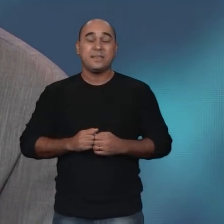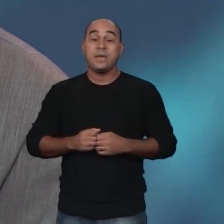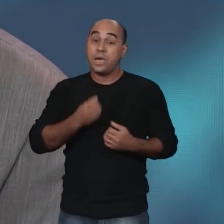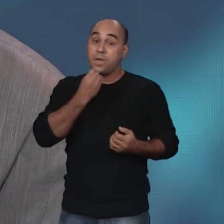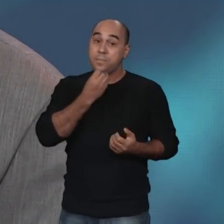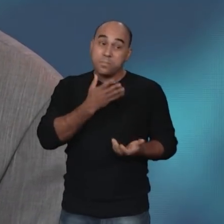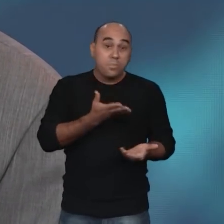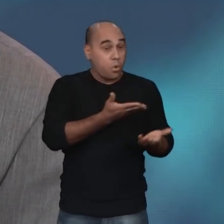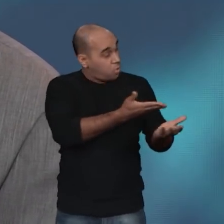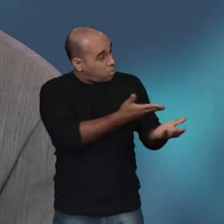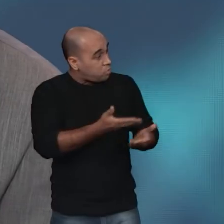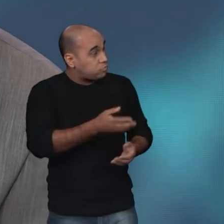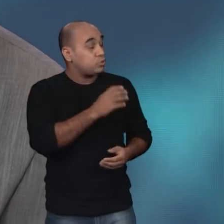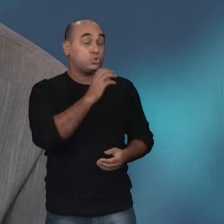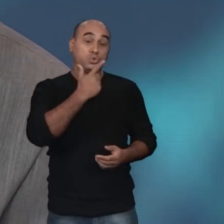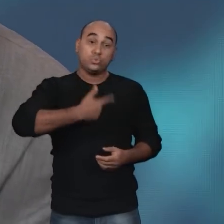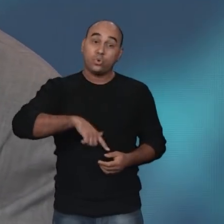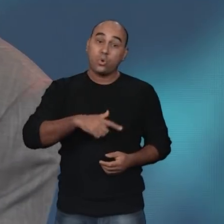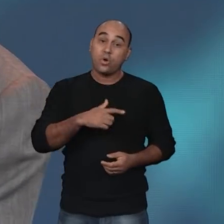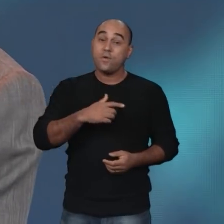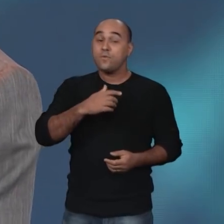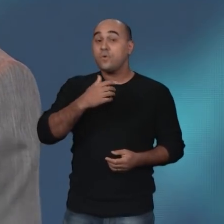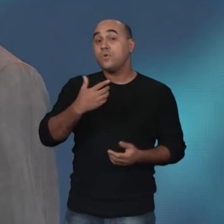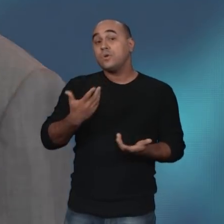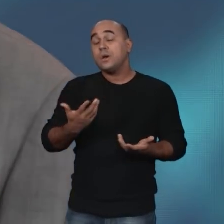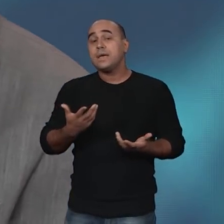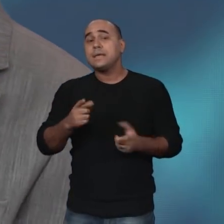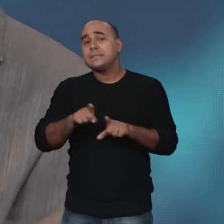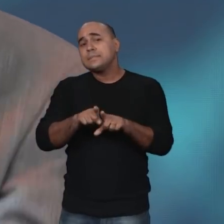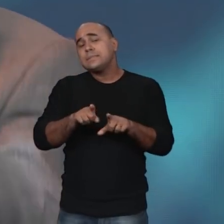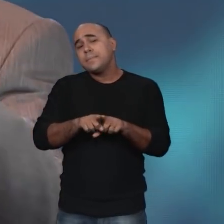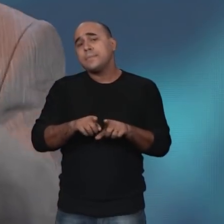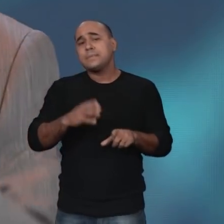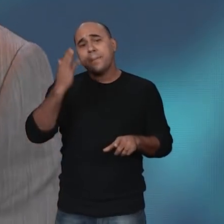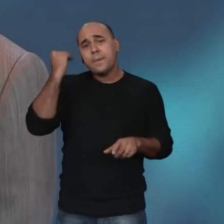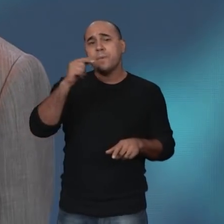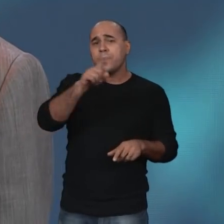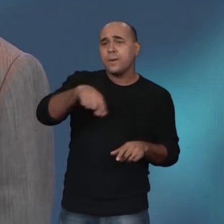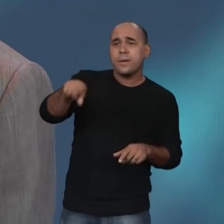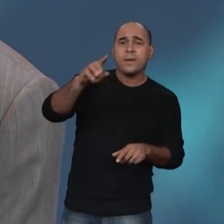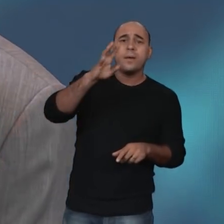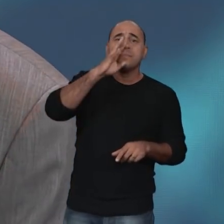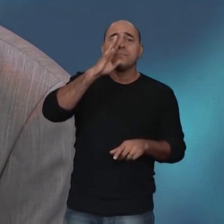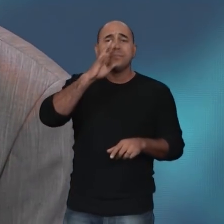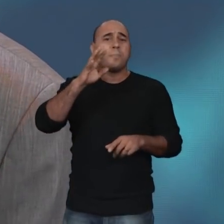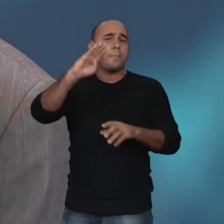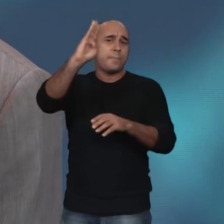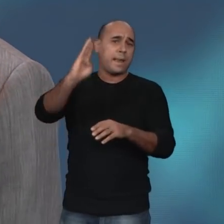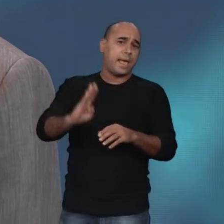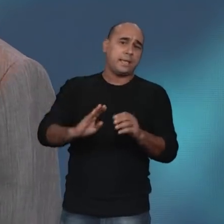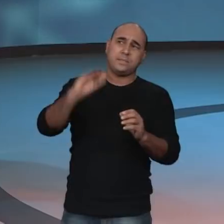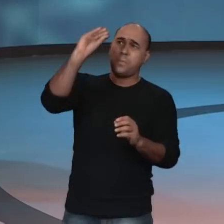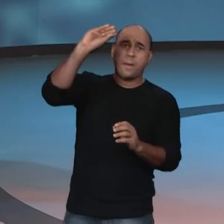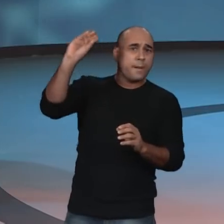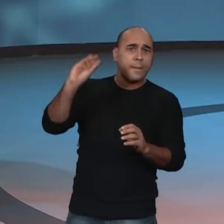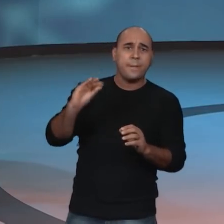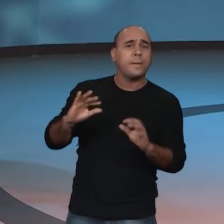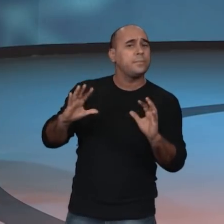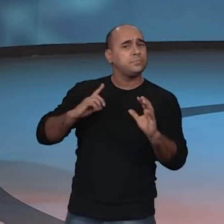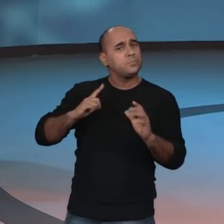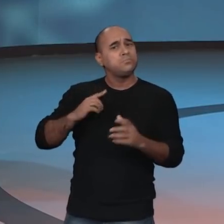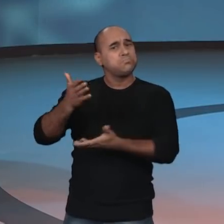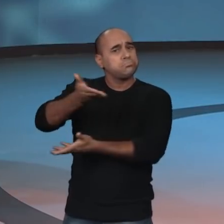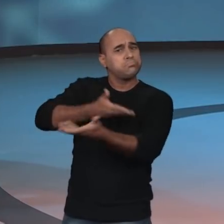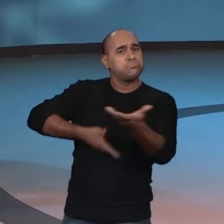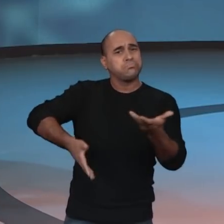olha, muita gente assistindo a gente em todo o Brasil e esses dias todos a gente tem pedido pro pessoal interagir com a gente por meio das redes sociais. A gente já interagiu com